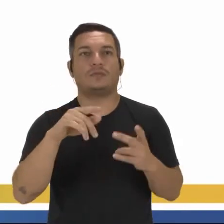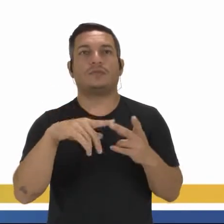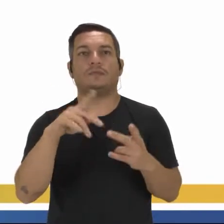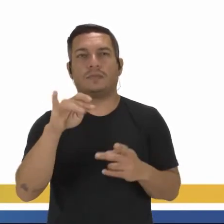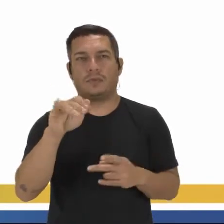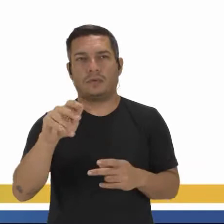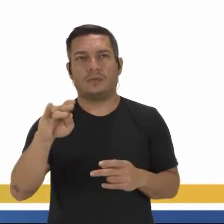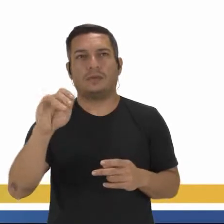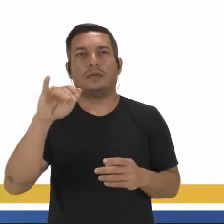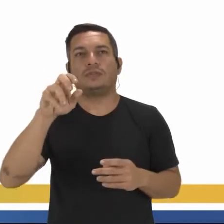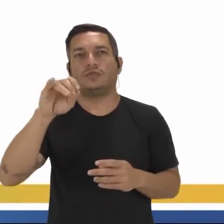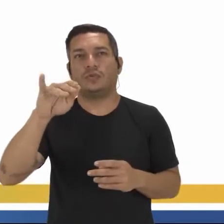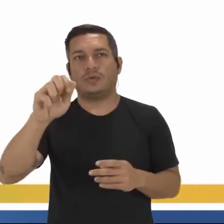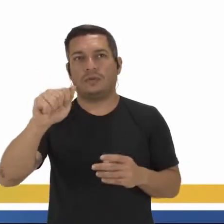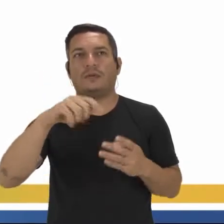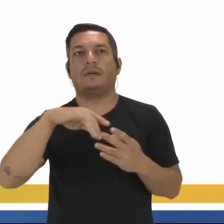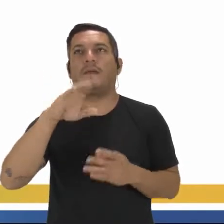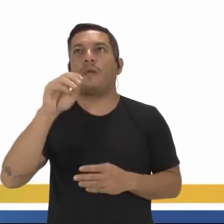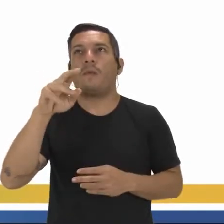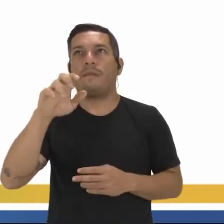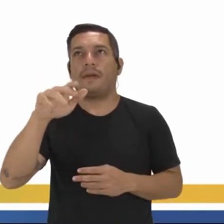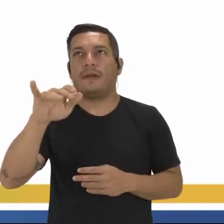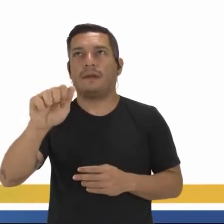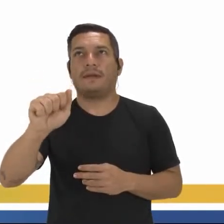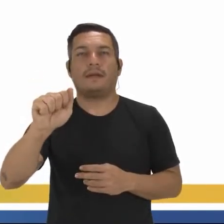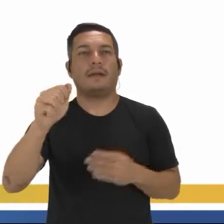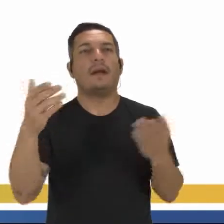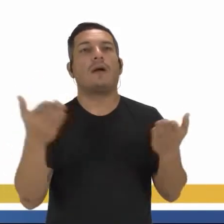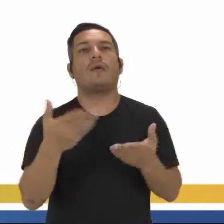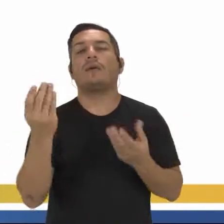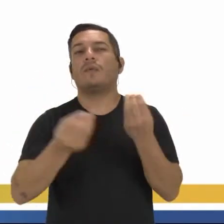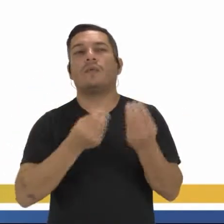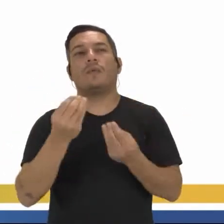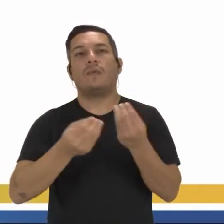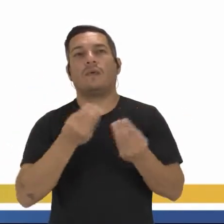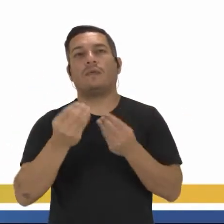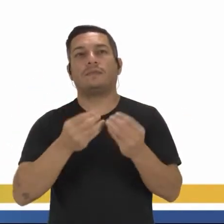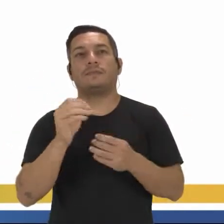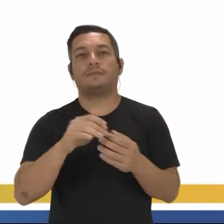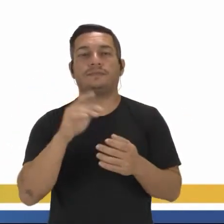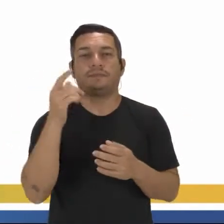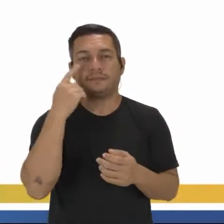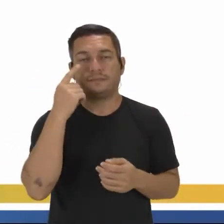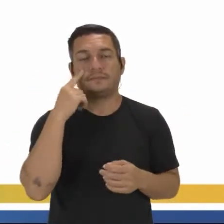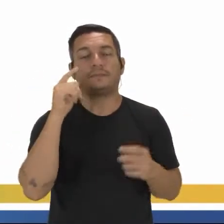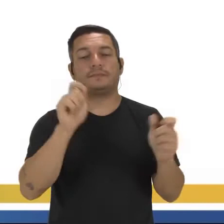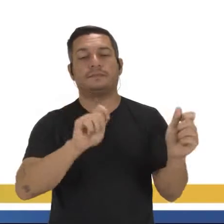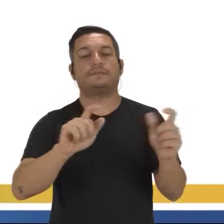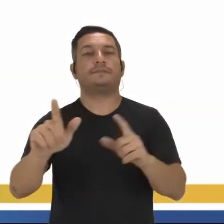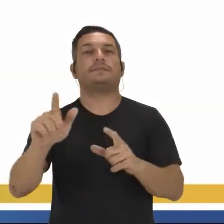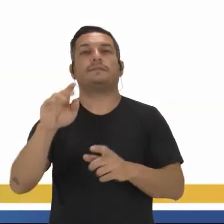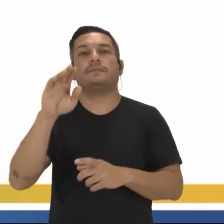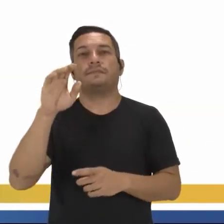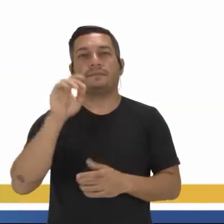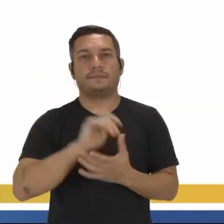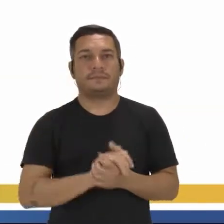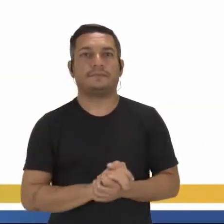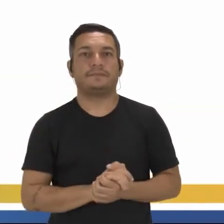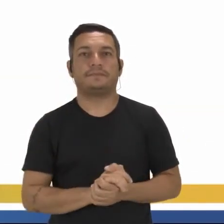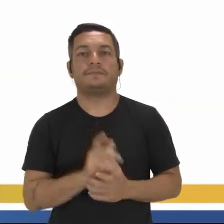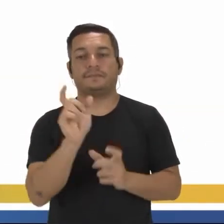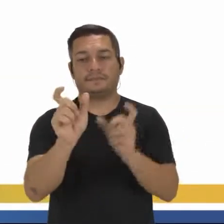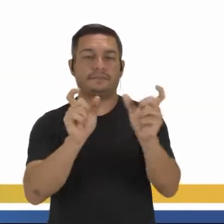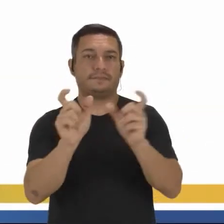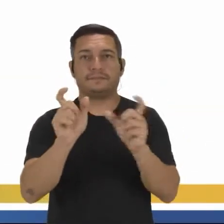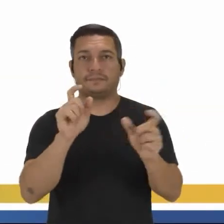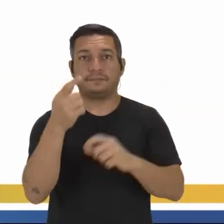boia, joia, colmeia, assembleia e ideia. E como é agora? Androide, boia, joia, colmeia, assembleia